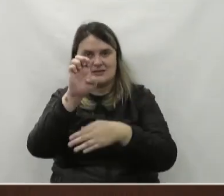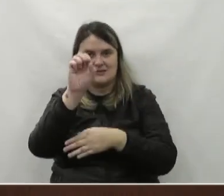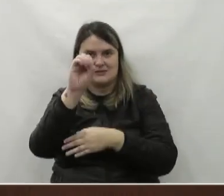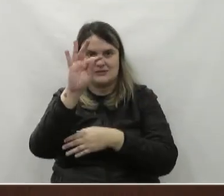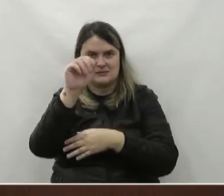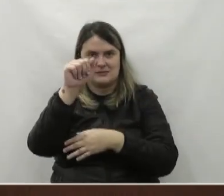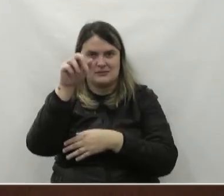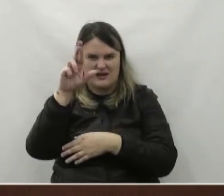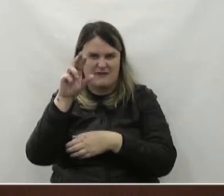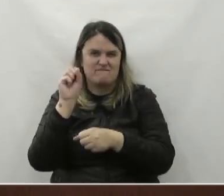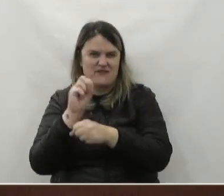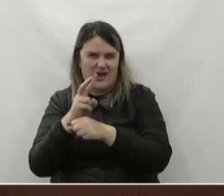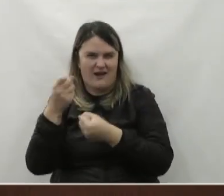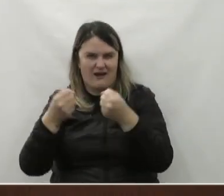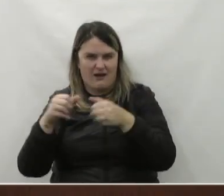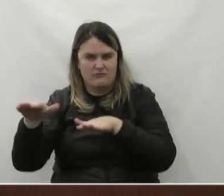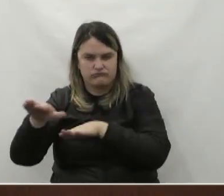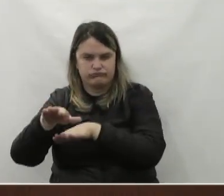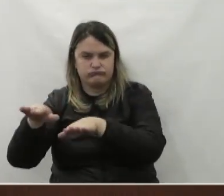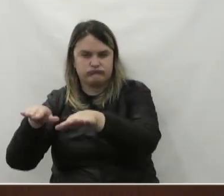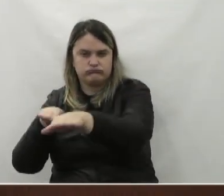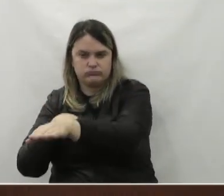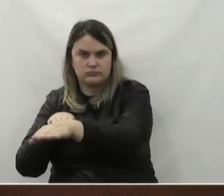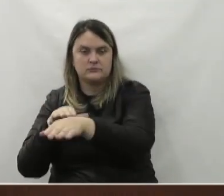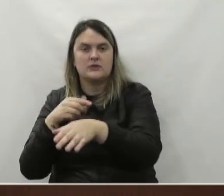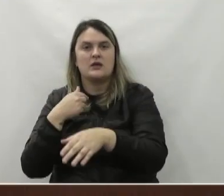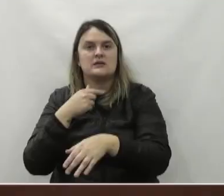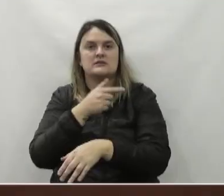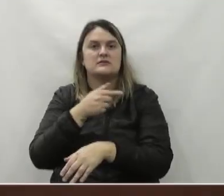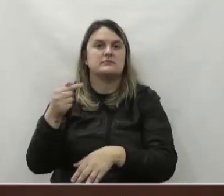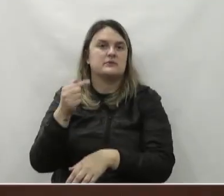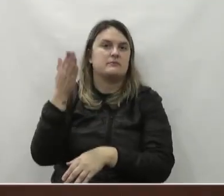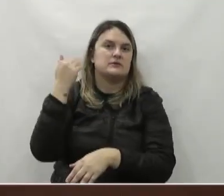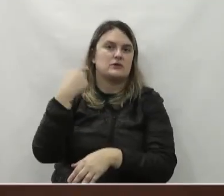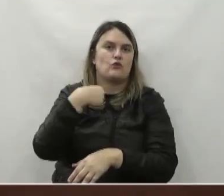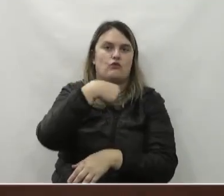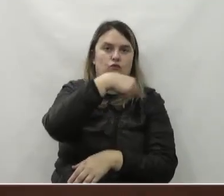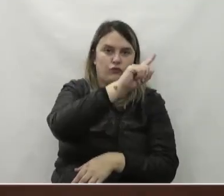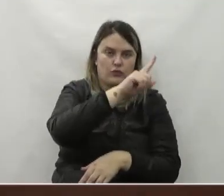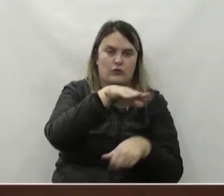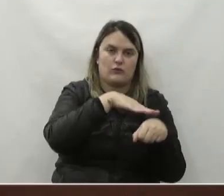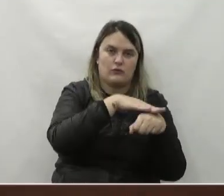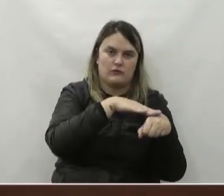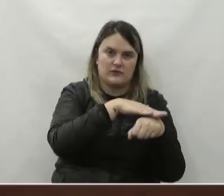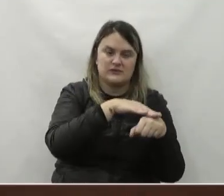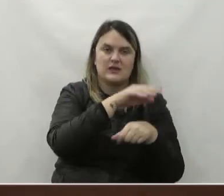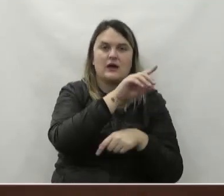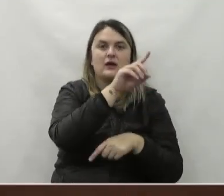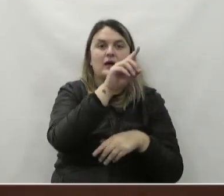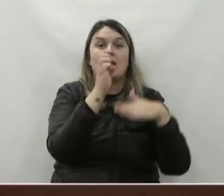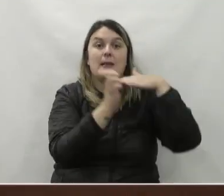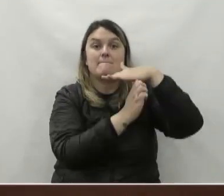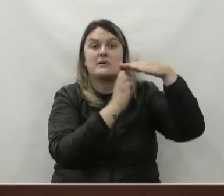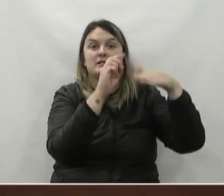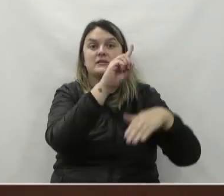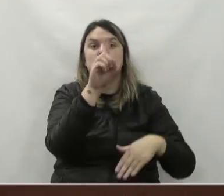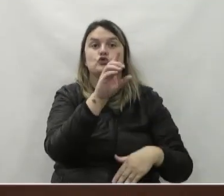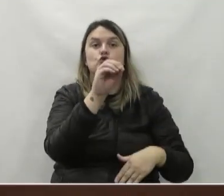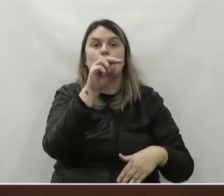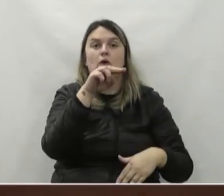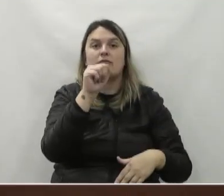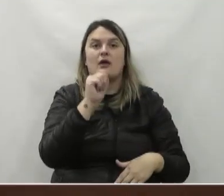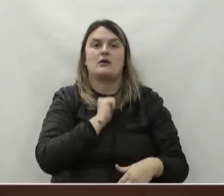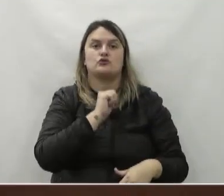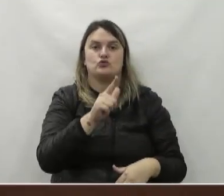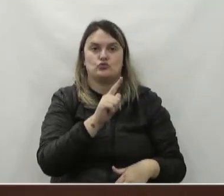relatar a todos, né, que estive ali na semana passada, em frente à sede lá da empresa, Zona Azul, que é responsável pelo gerenciamento